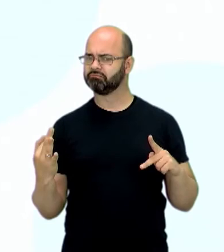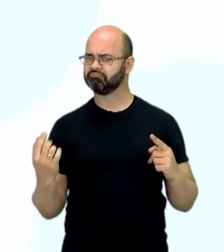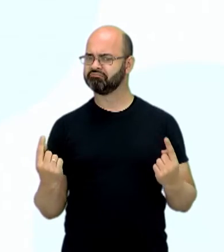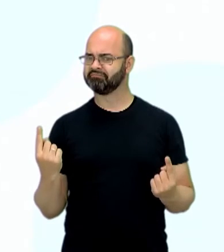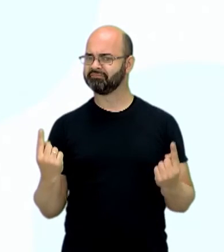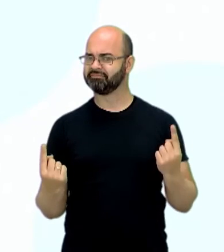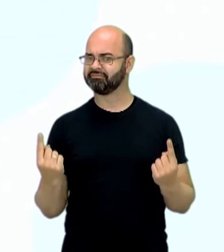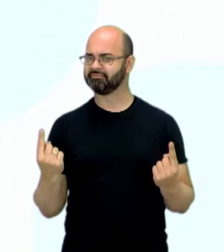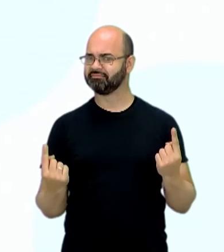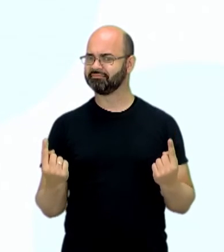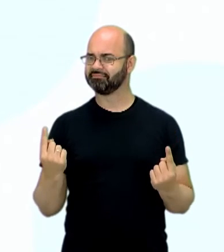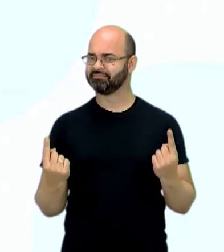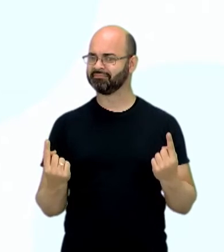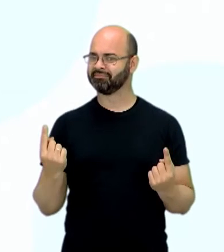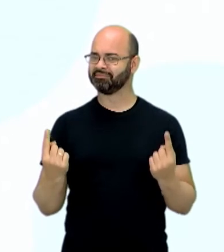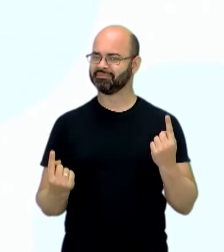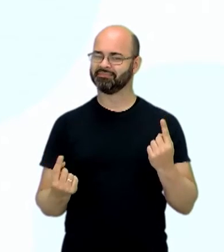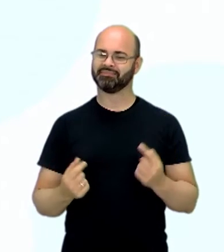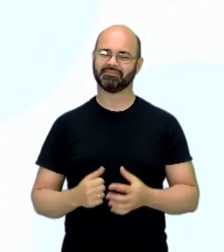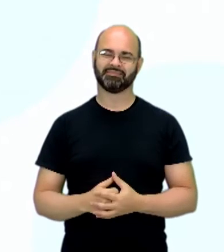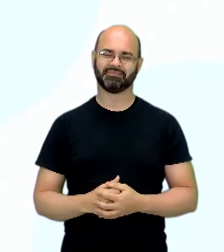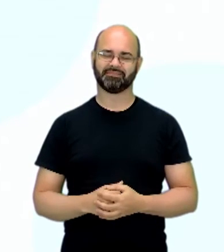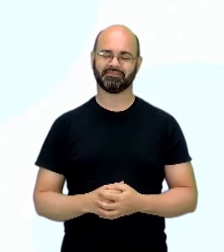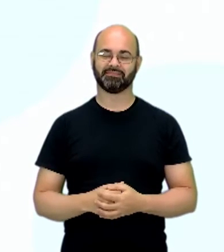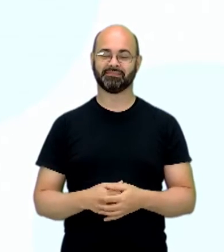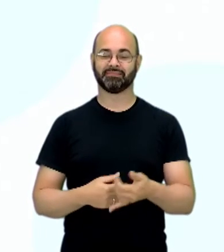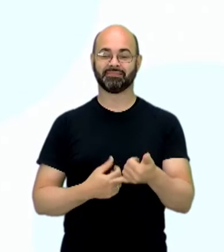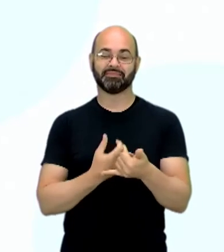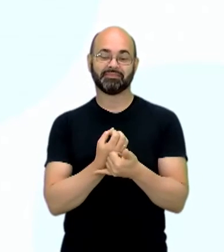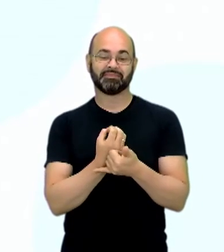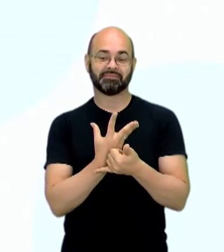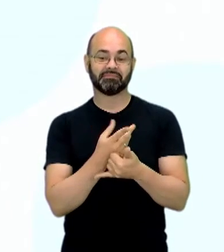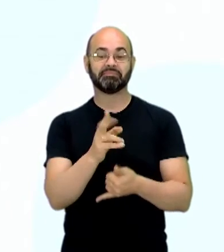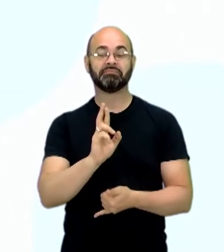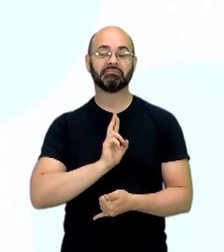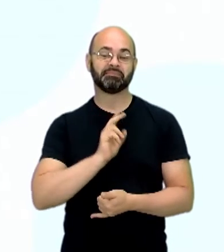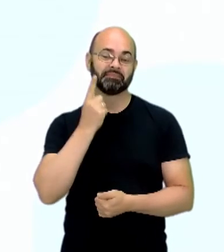ou falso? Então, pop up on the screen, let's see what you say.